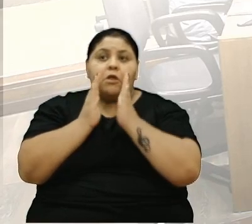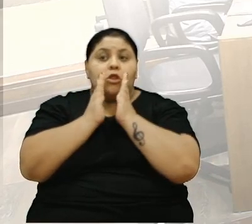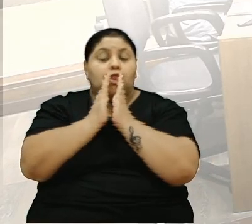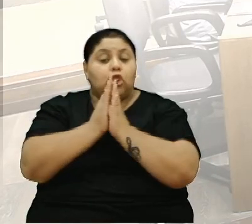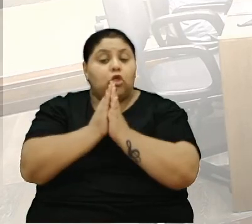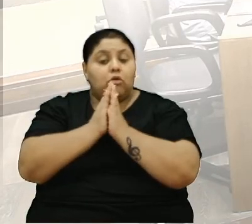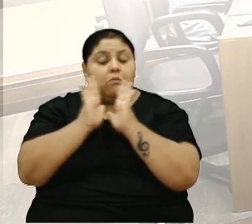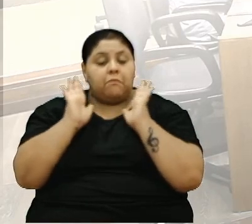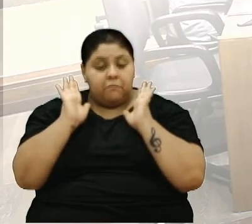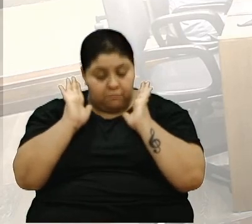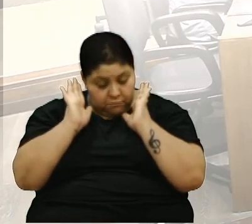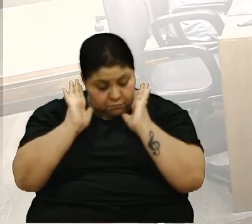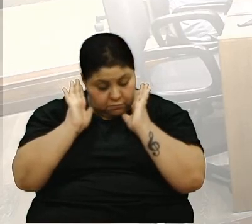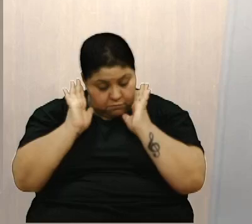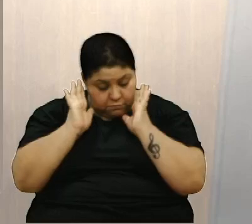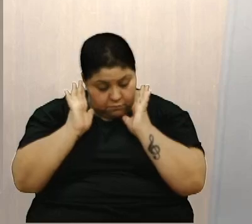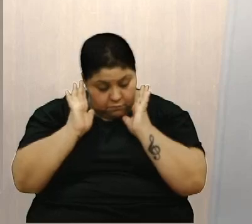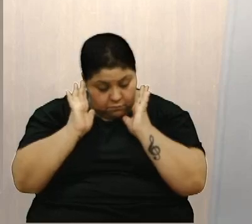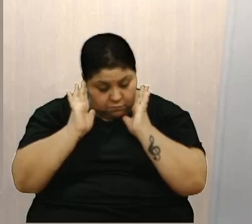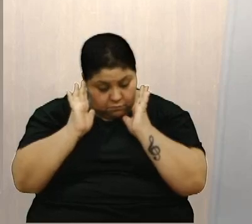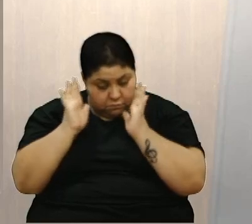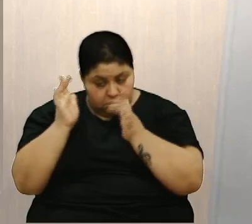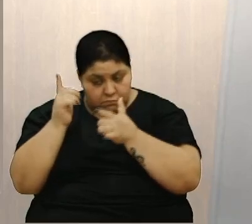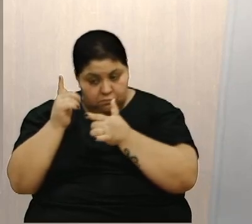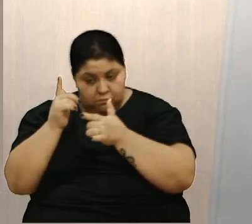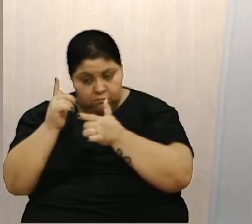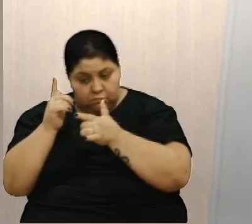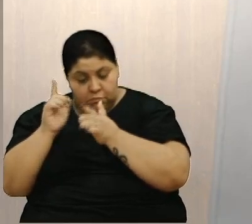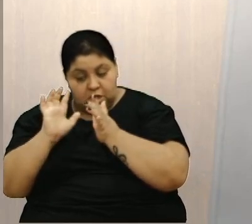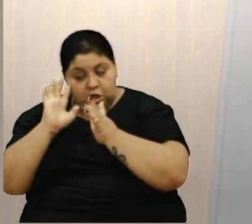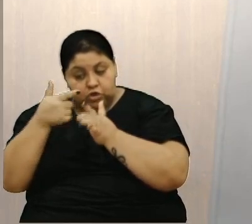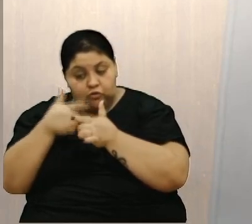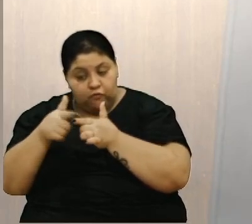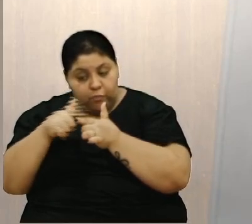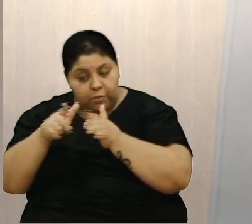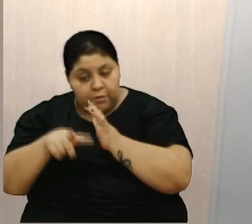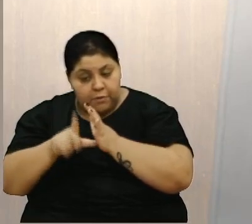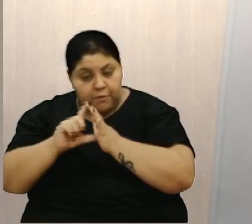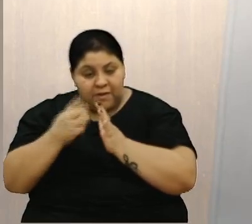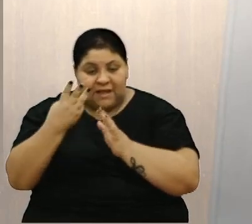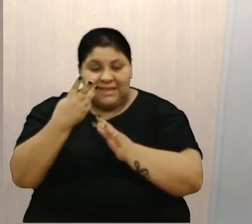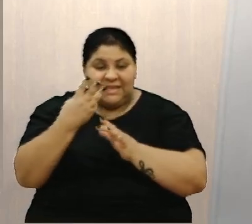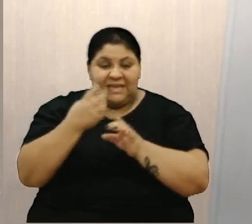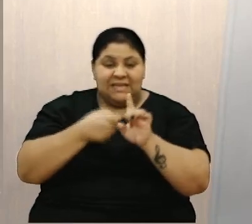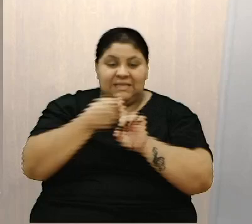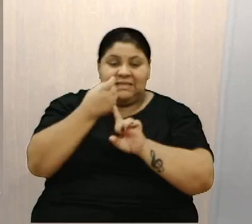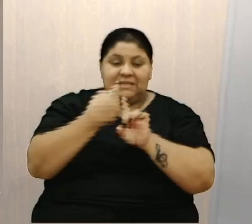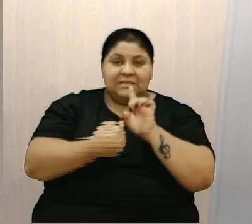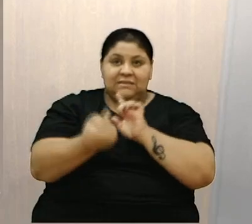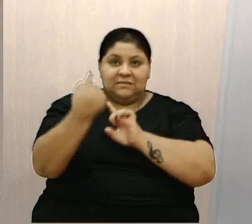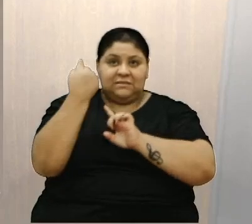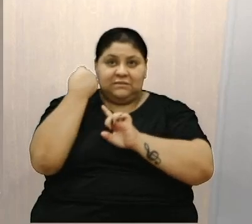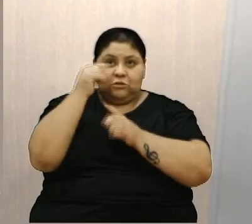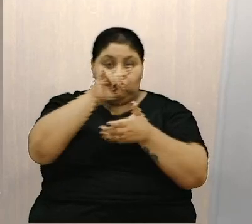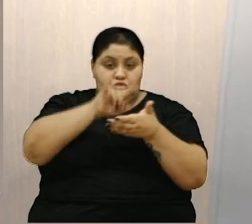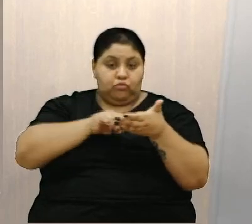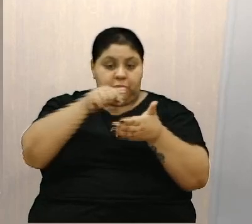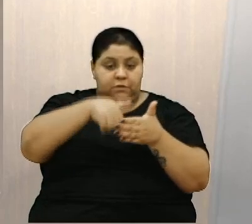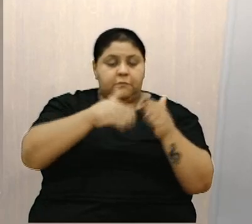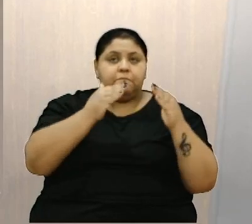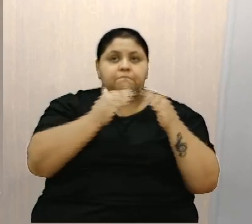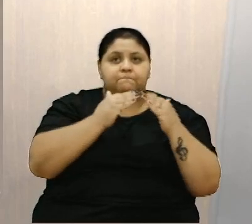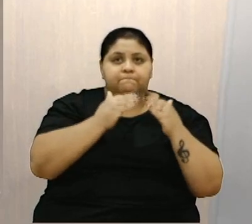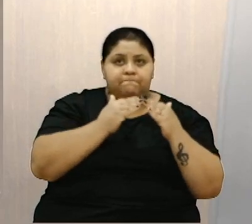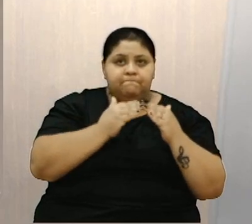aconteça essa situação o quanto antes. Porque há 3 meses atrás, está nos anais dessa casa, estava